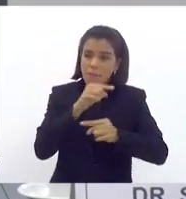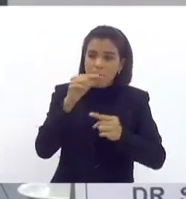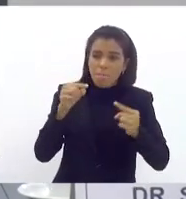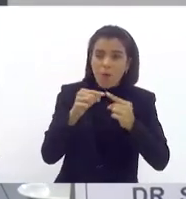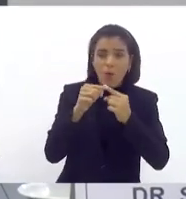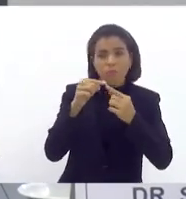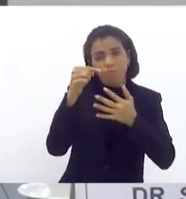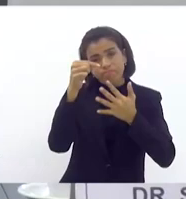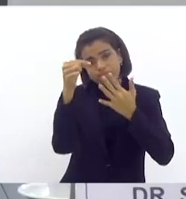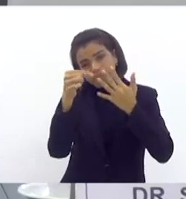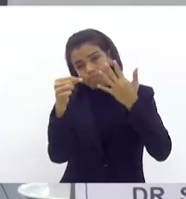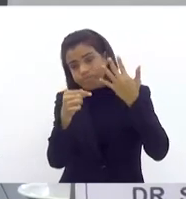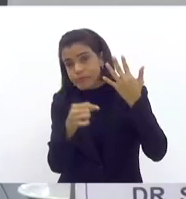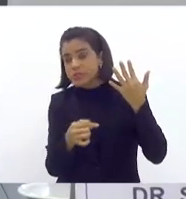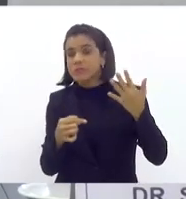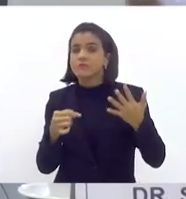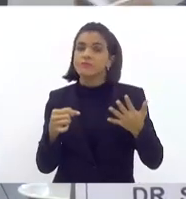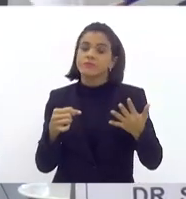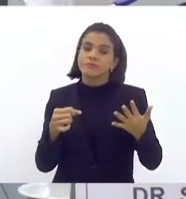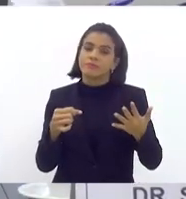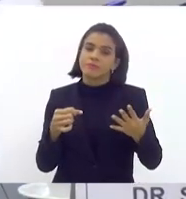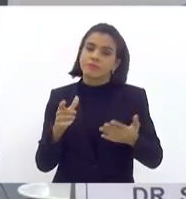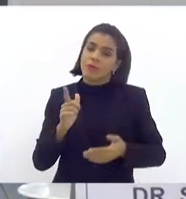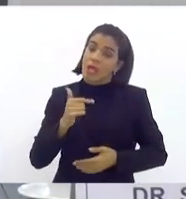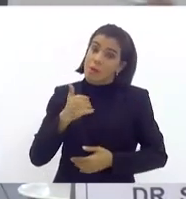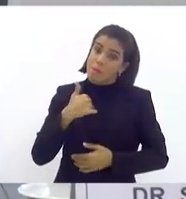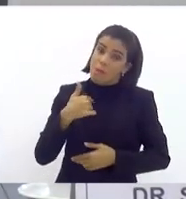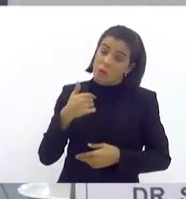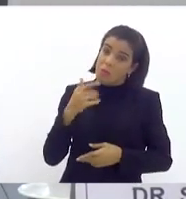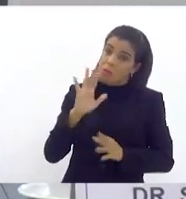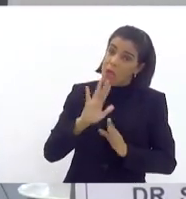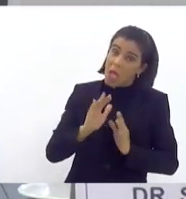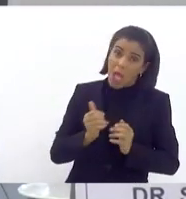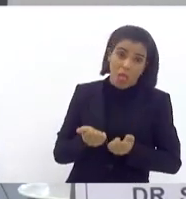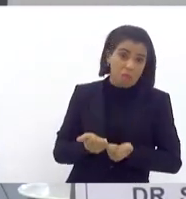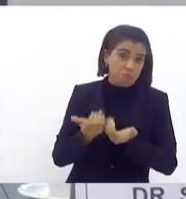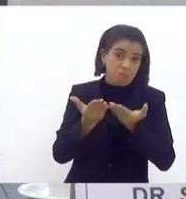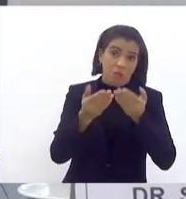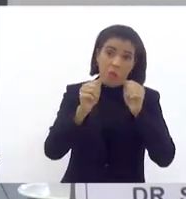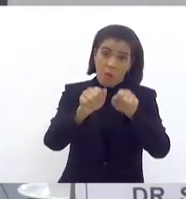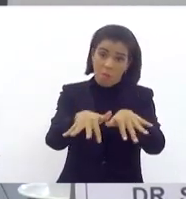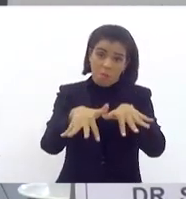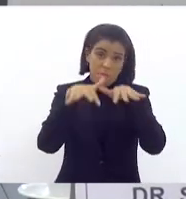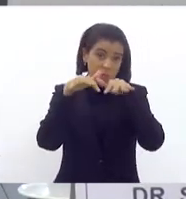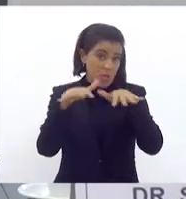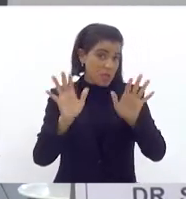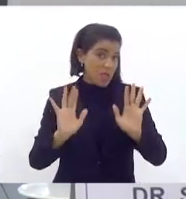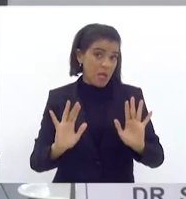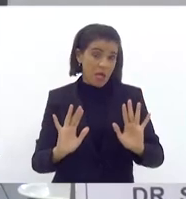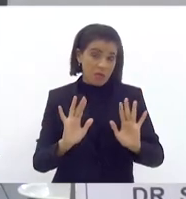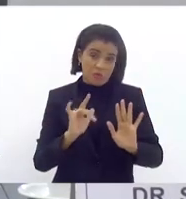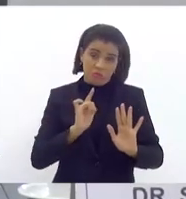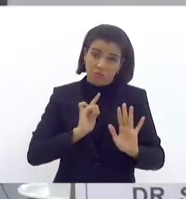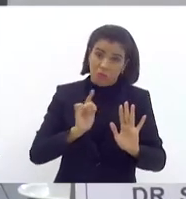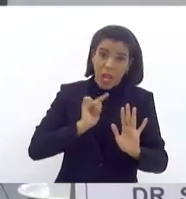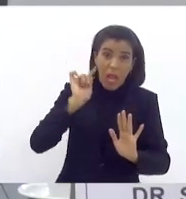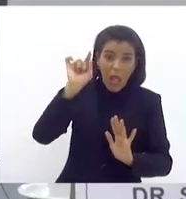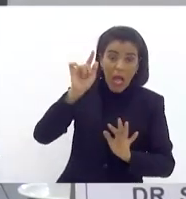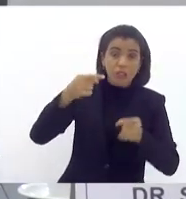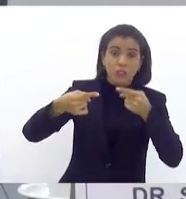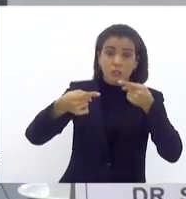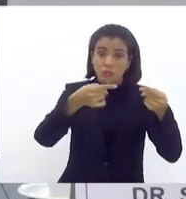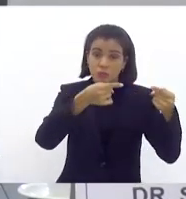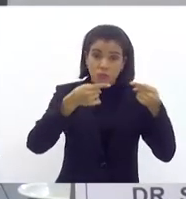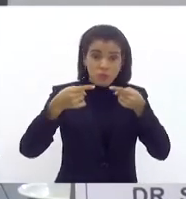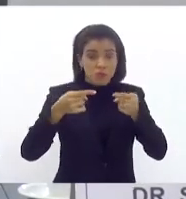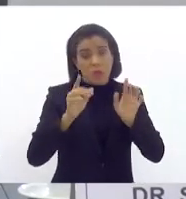mais profundas seriam, ao meu ver, dedicadas ao plenário, que onde o projeto vai receber dezenas e dezenas de emendas, enfim. Até